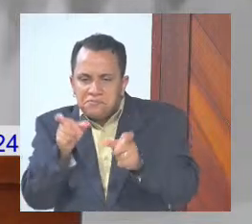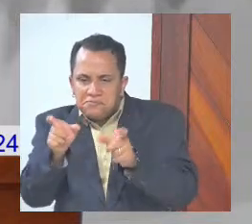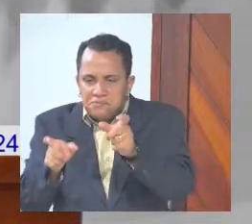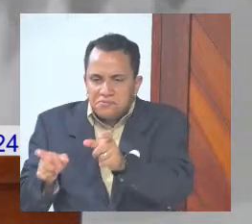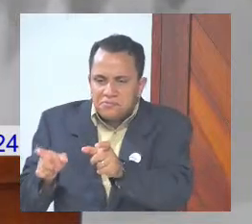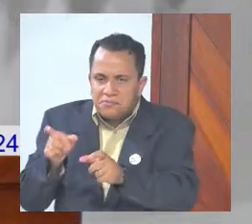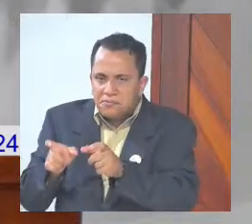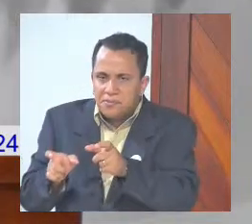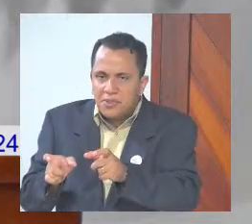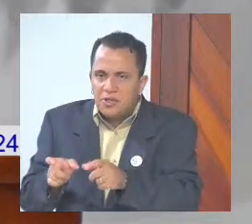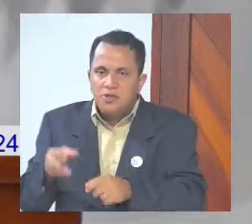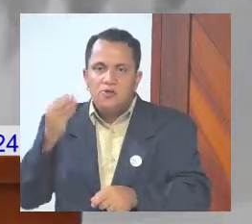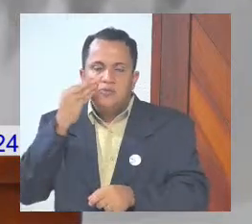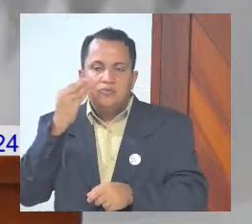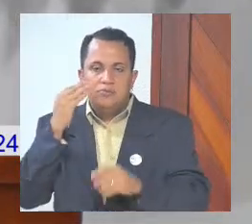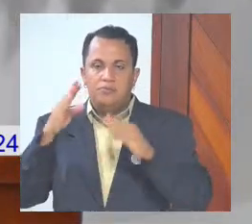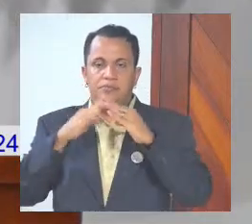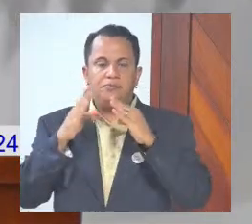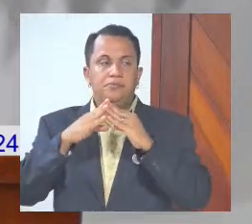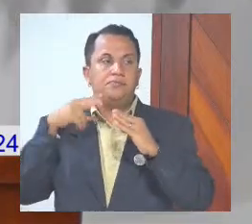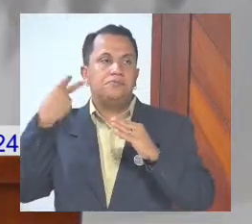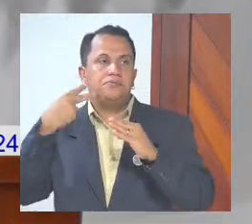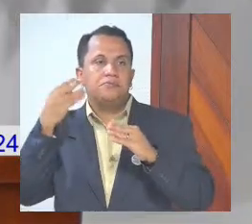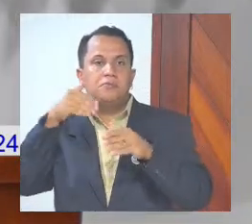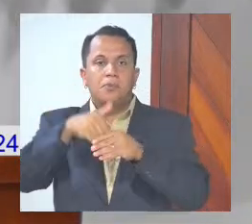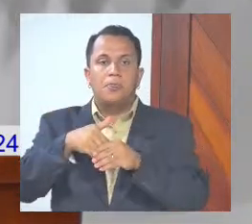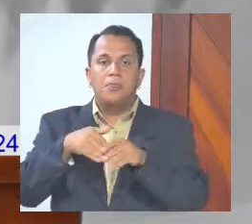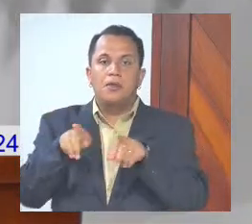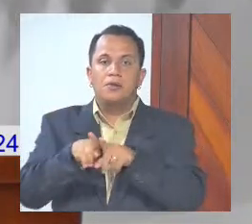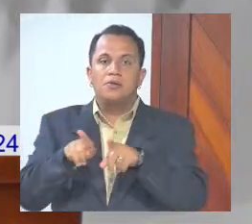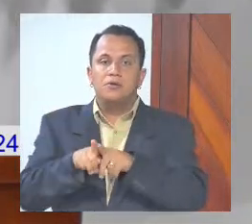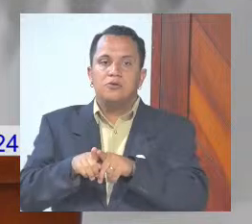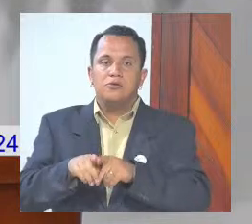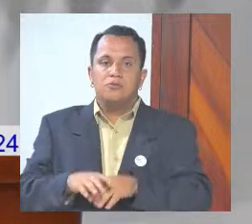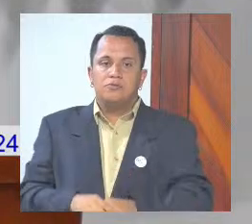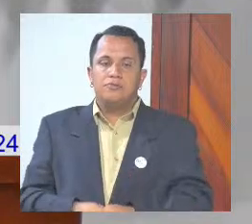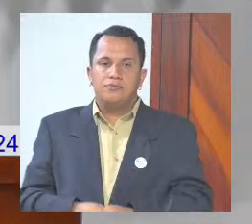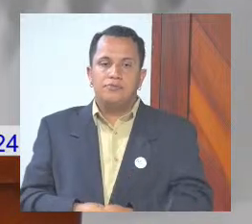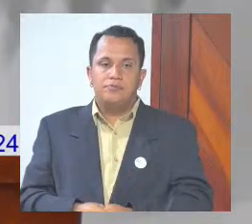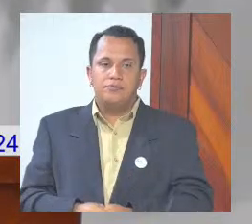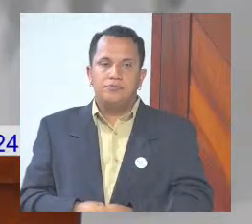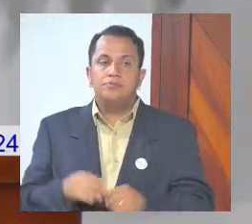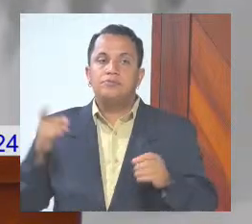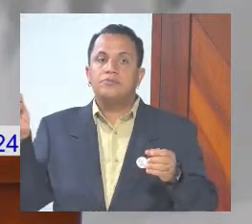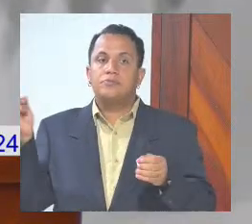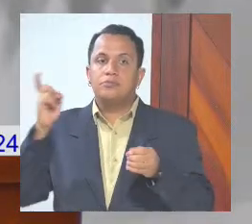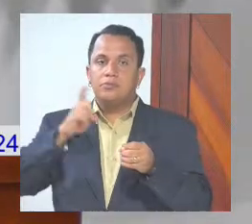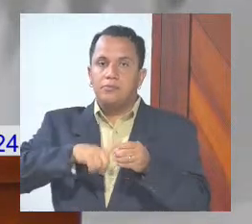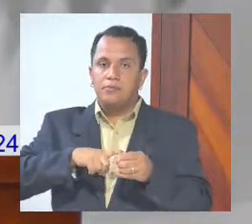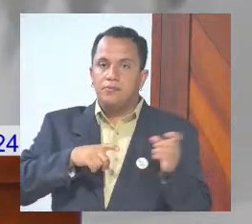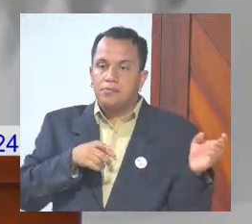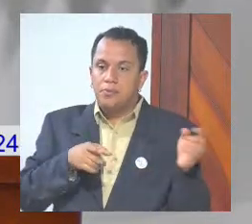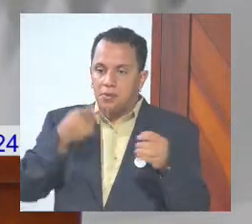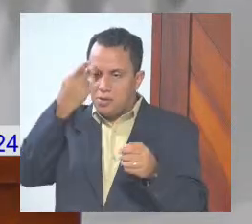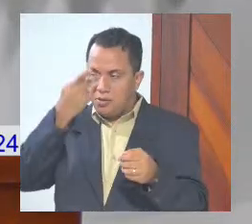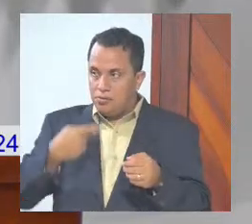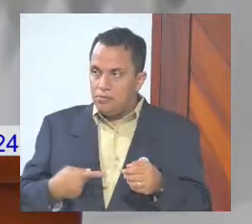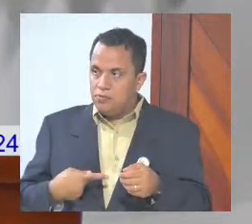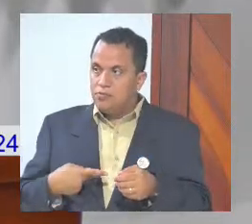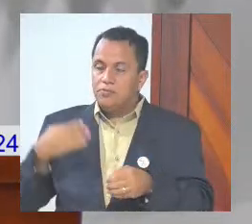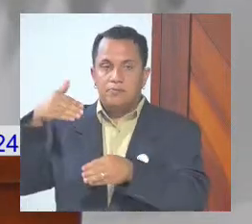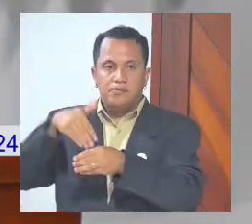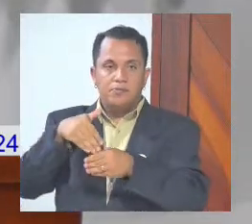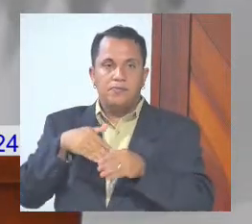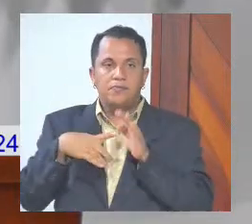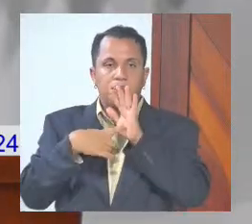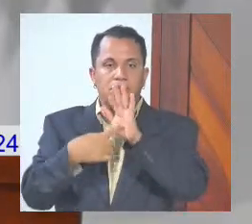o trabalho do papel da Câmara, o trabalho do vereador, através de imprensa. Venha pessoalmente e olhe o que seu vereador,